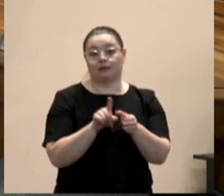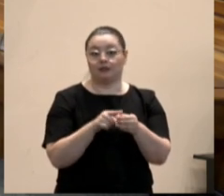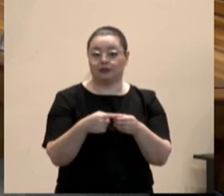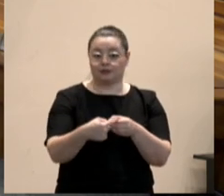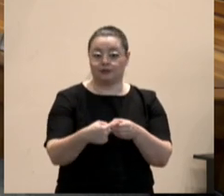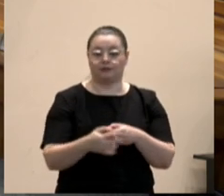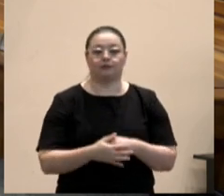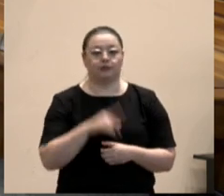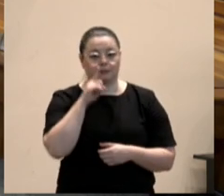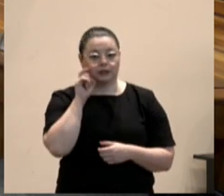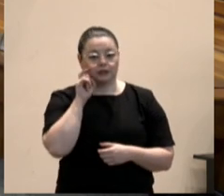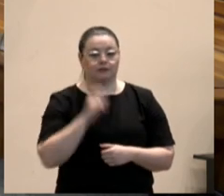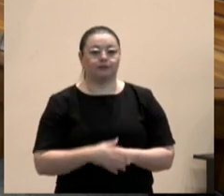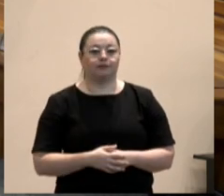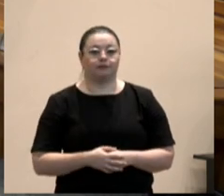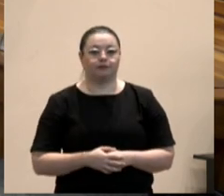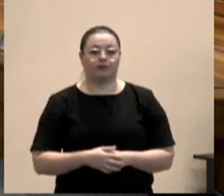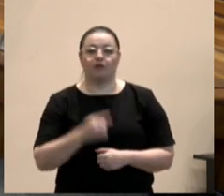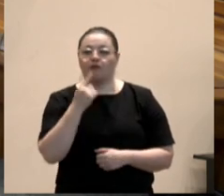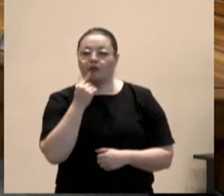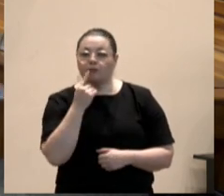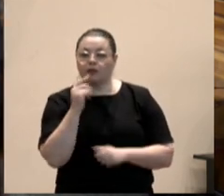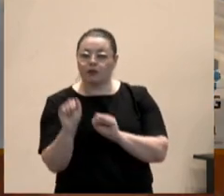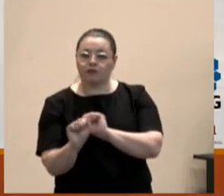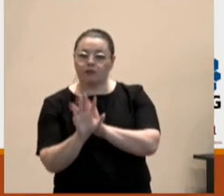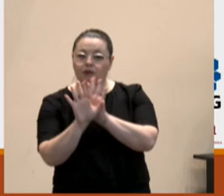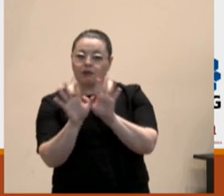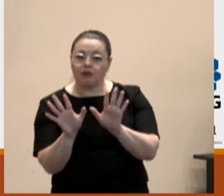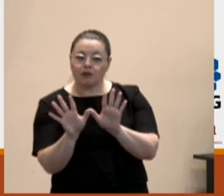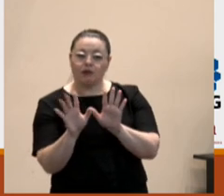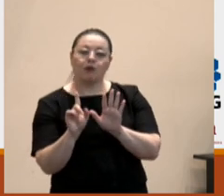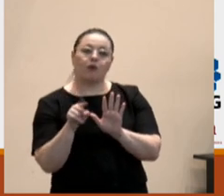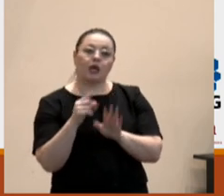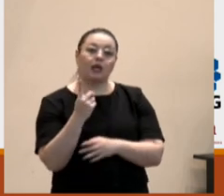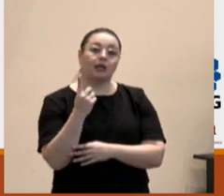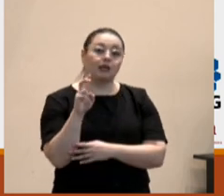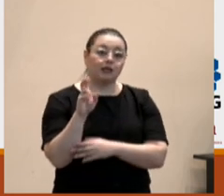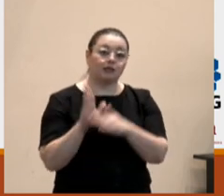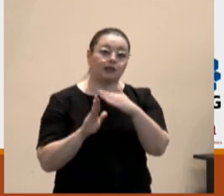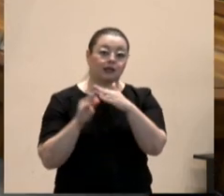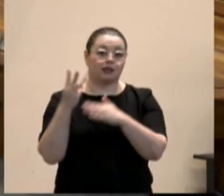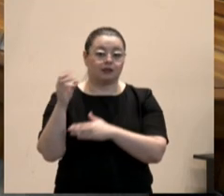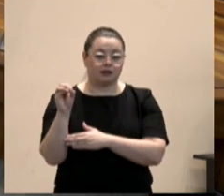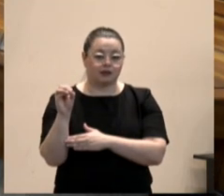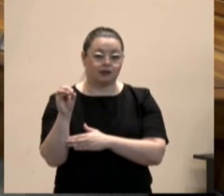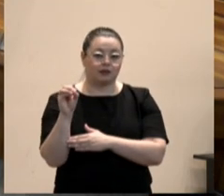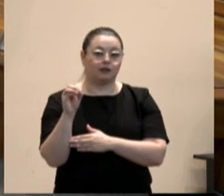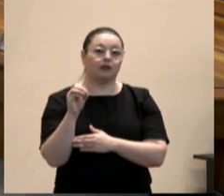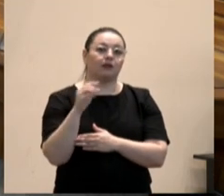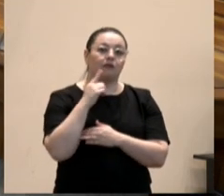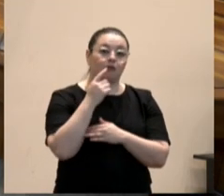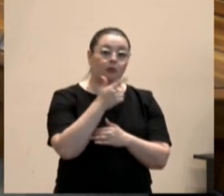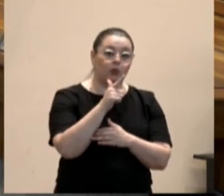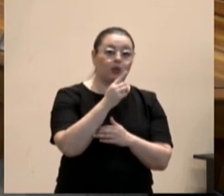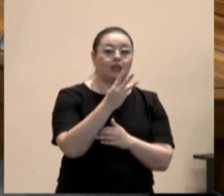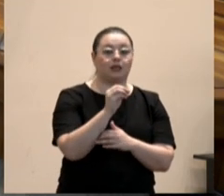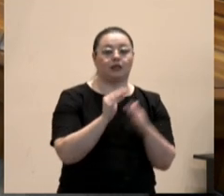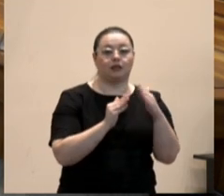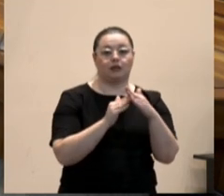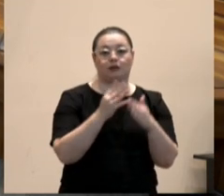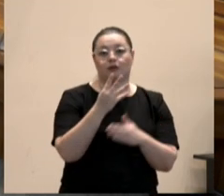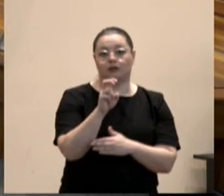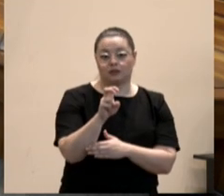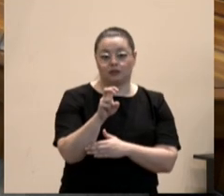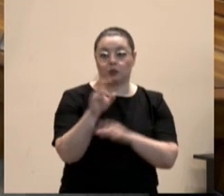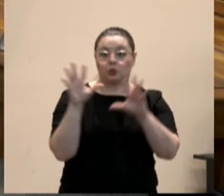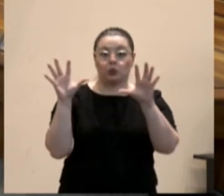amarelos. Esse vermelho mais claro, de 15 a 30. Um vermelho intermediário, de 30 a 45. E o escurão, maior